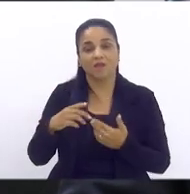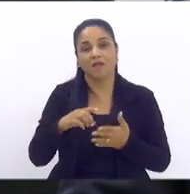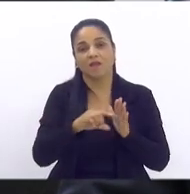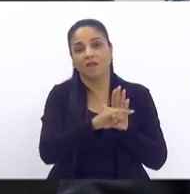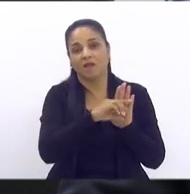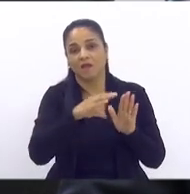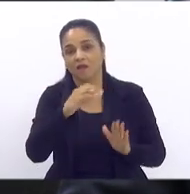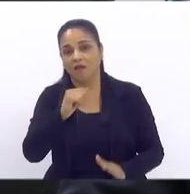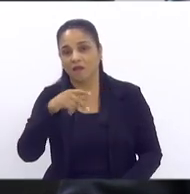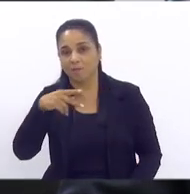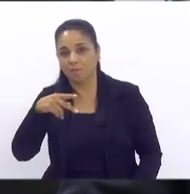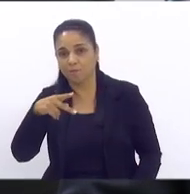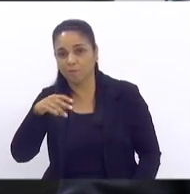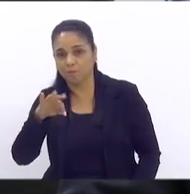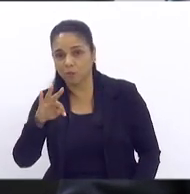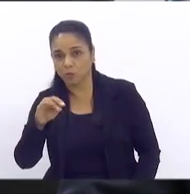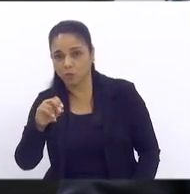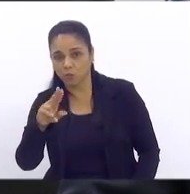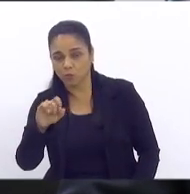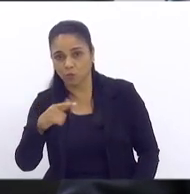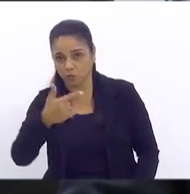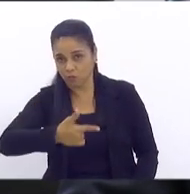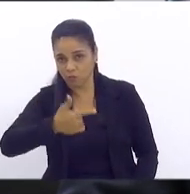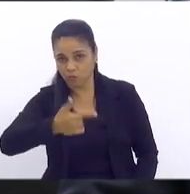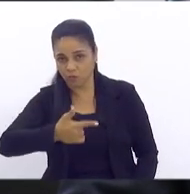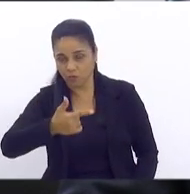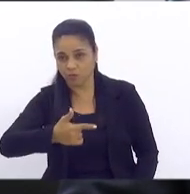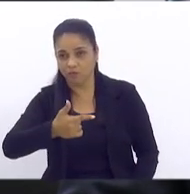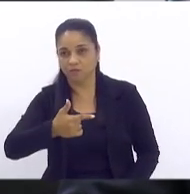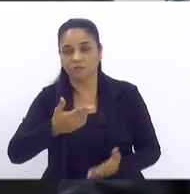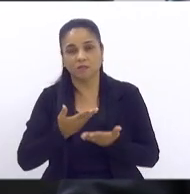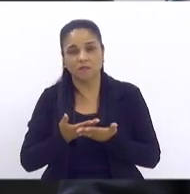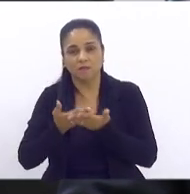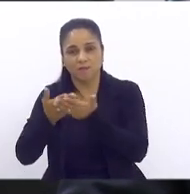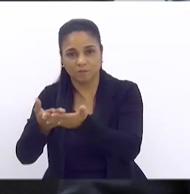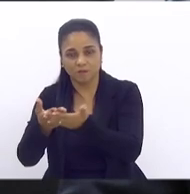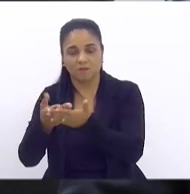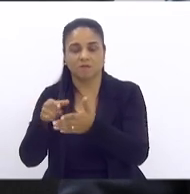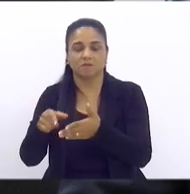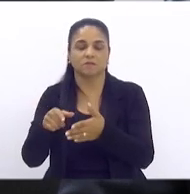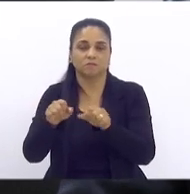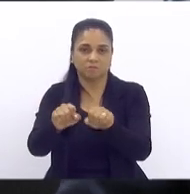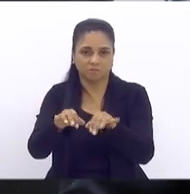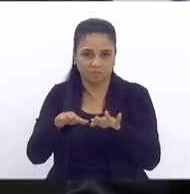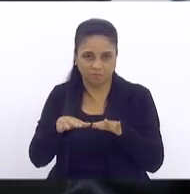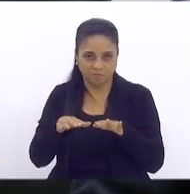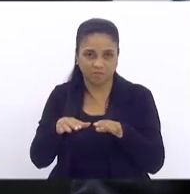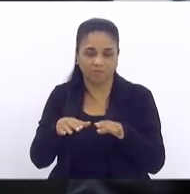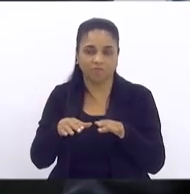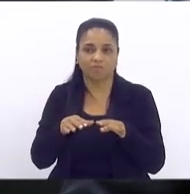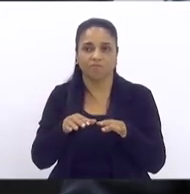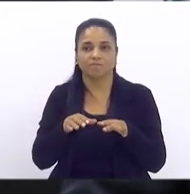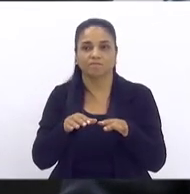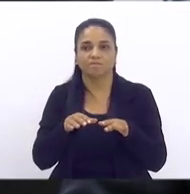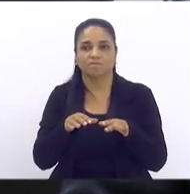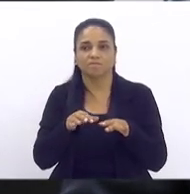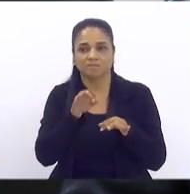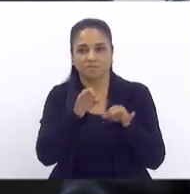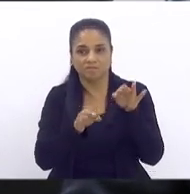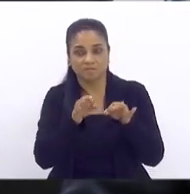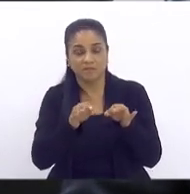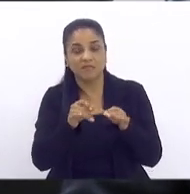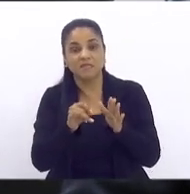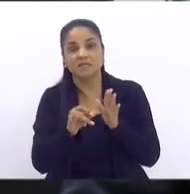jurisdição e competência. Eu gostaria que o senhor encaminhasse essa comissão parlamentar de inquérito Algumas